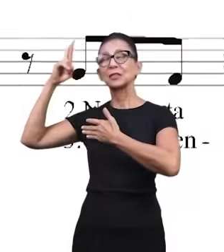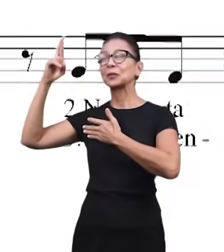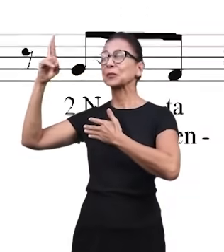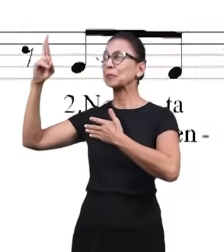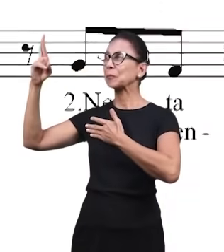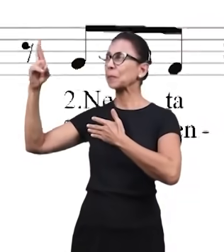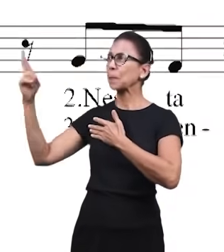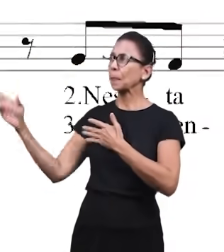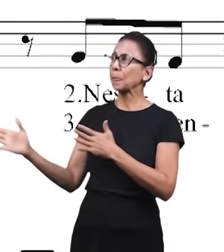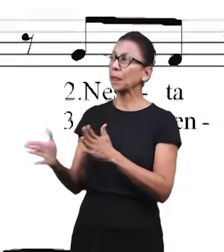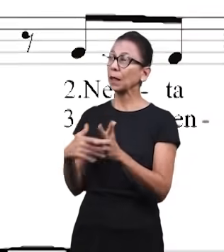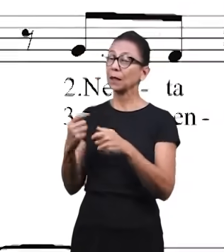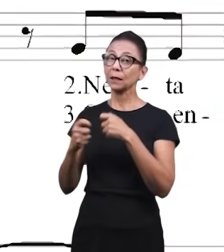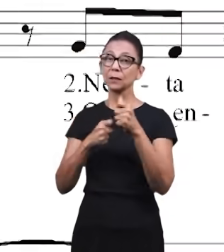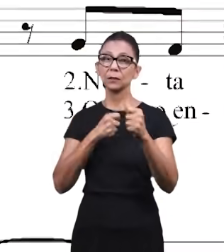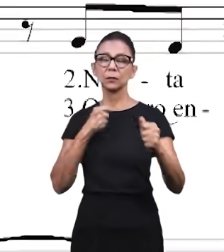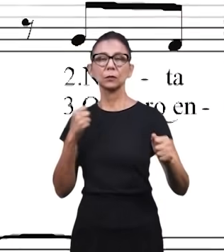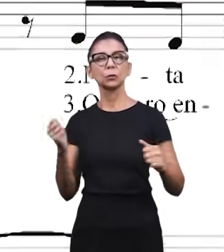aleluia,